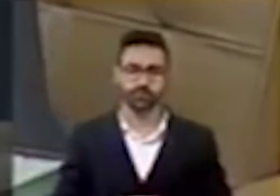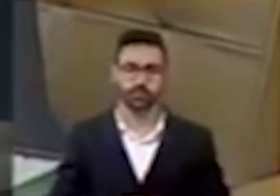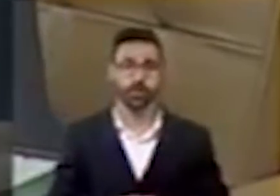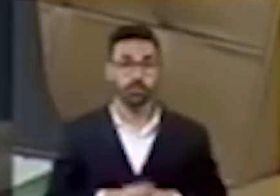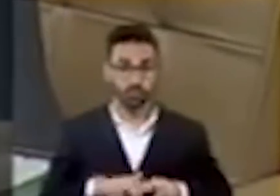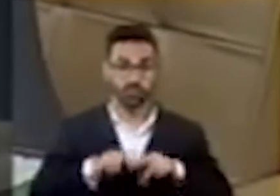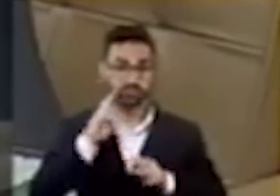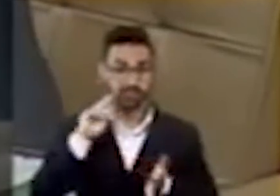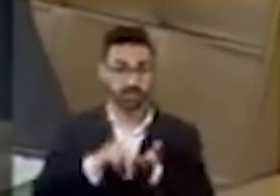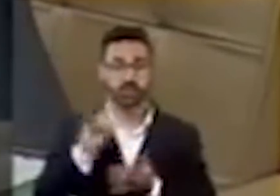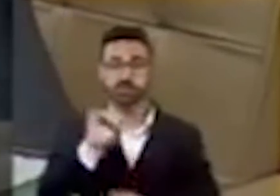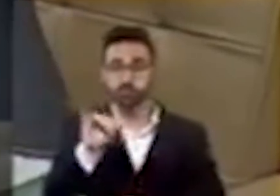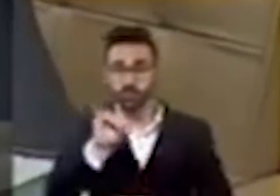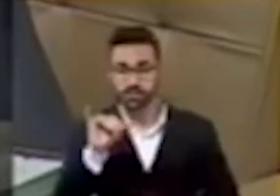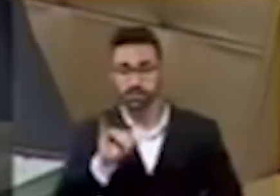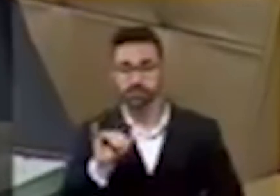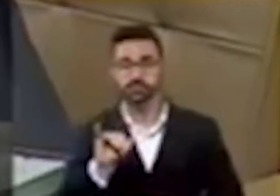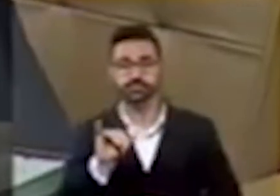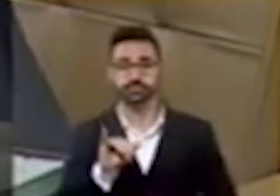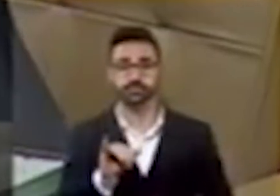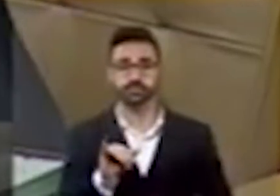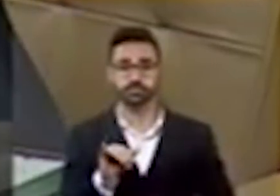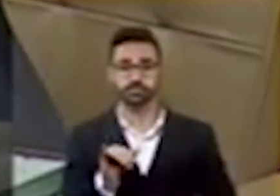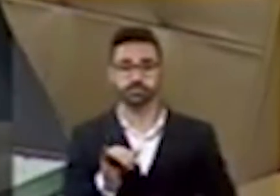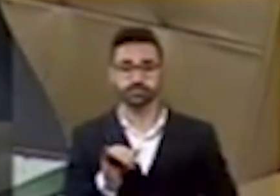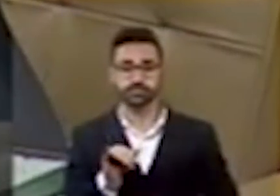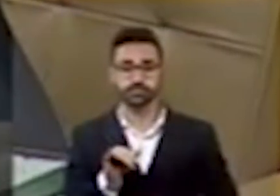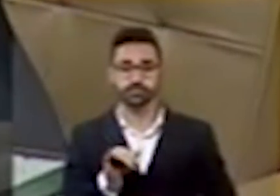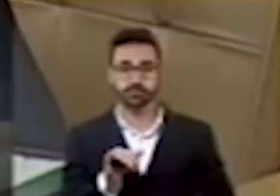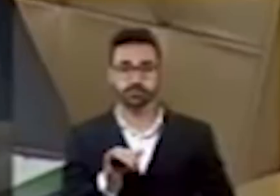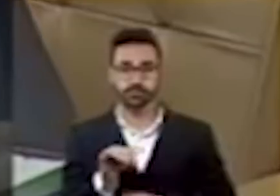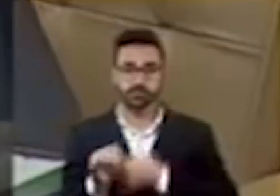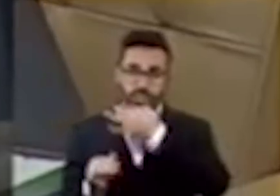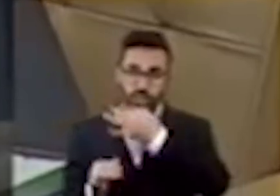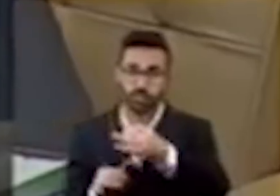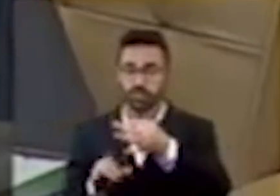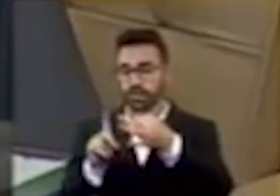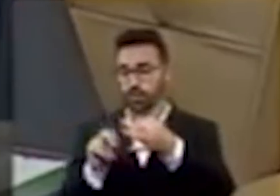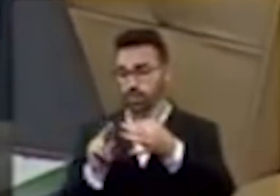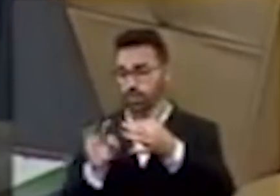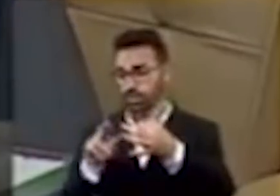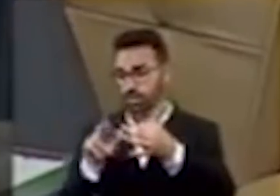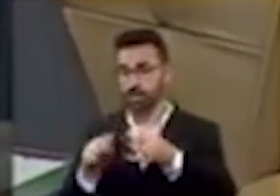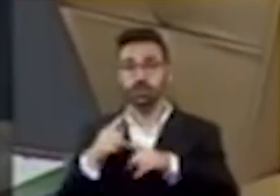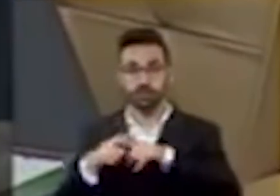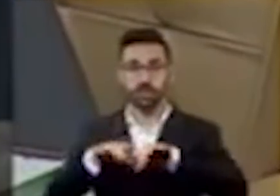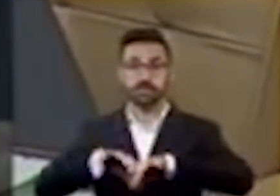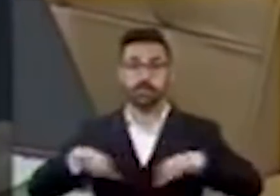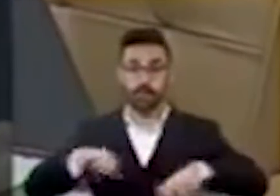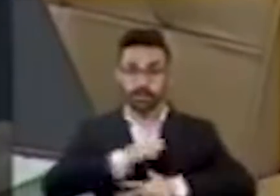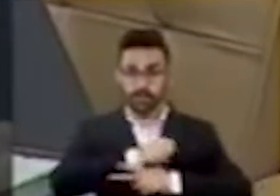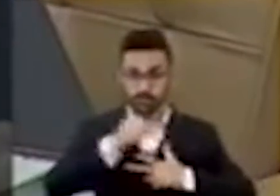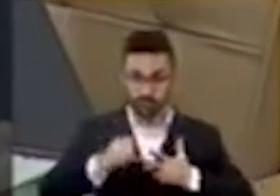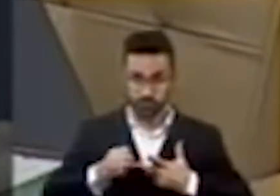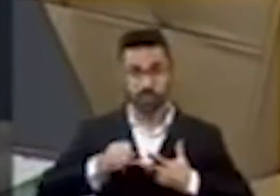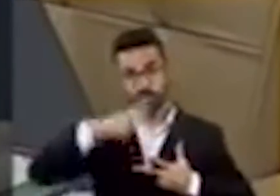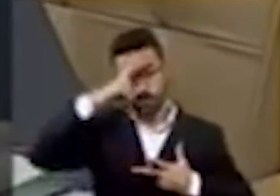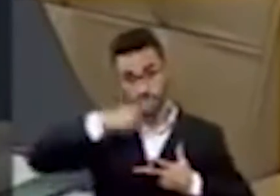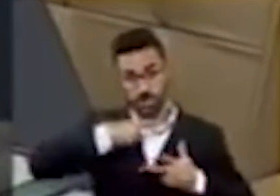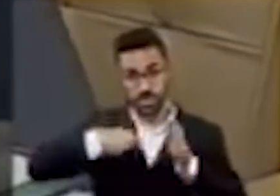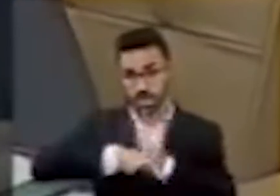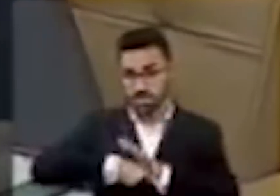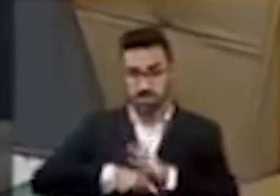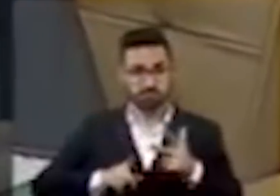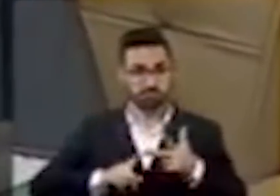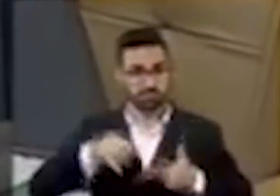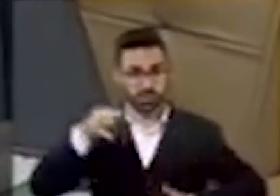importante ressaltar quanto ao ponto, notadamente quanto ao argumento da doutrina da separação dos poderes e independência do Poder